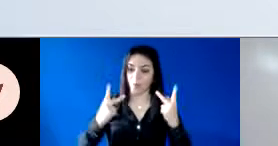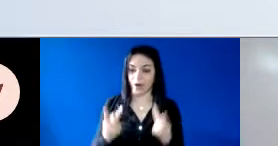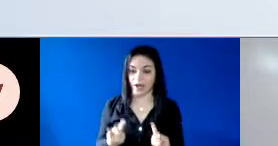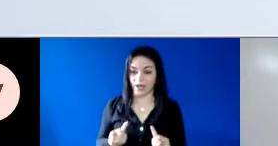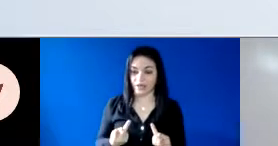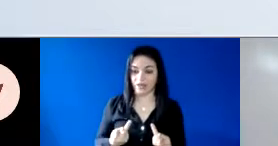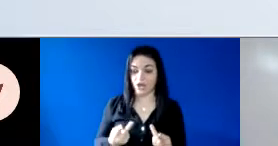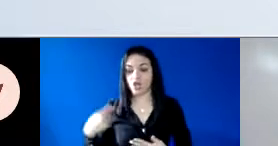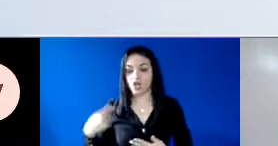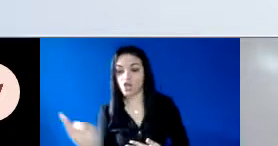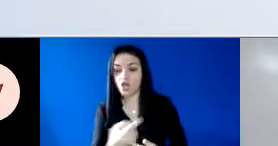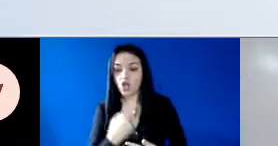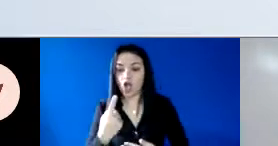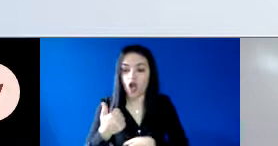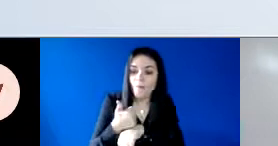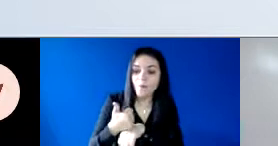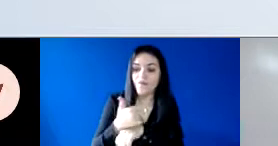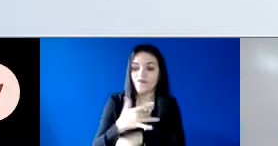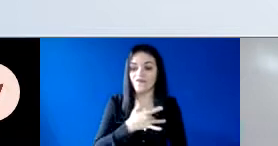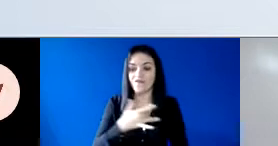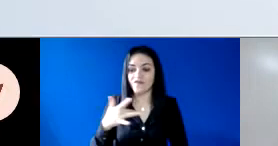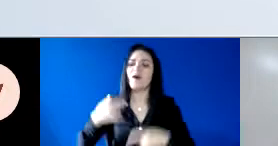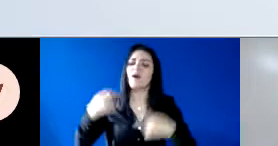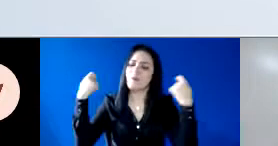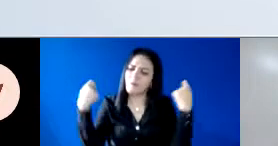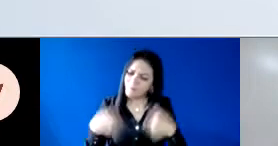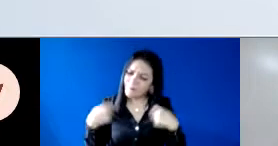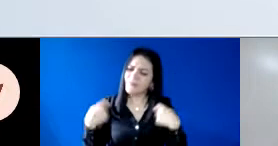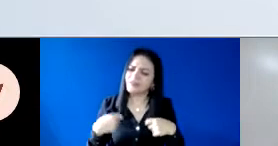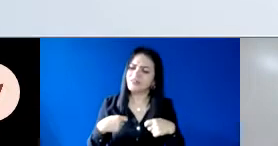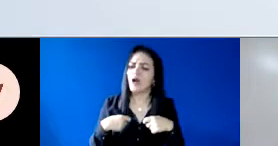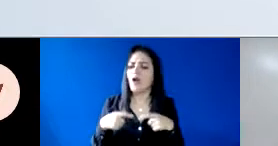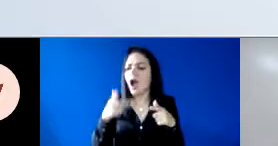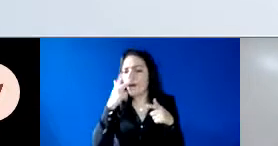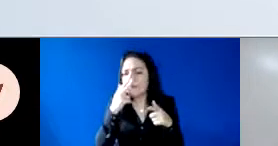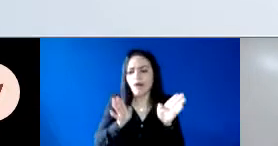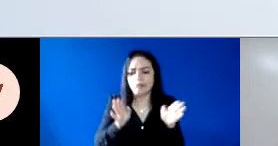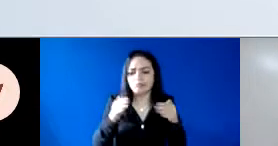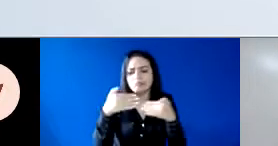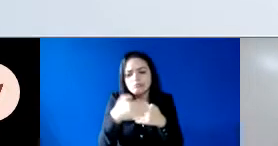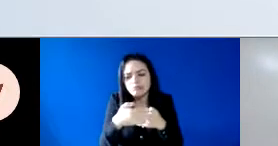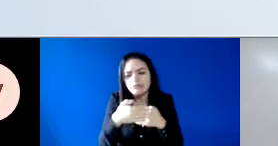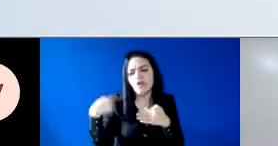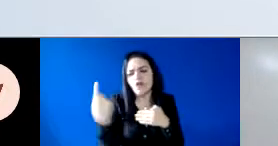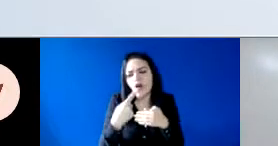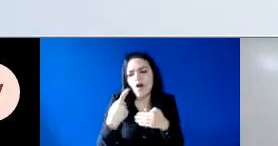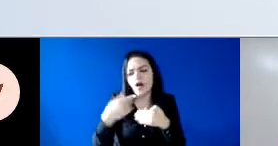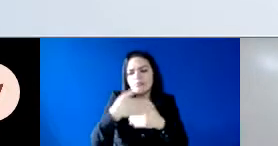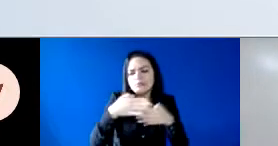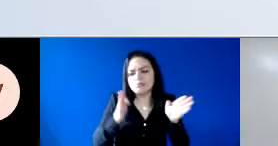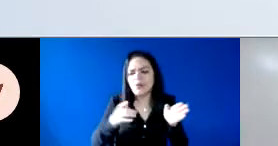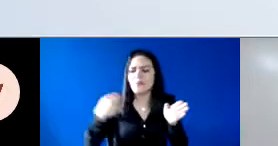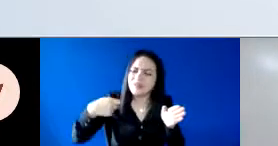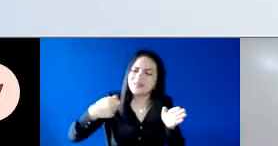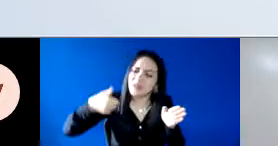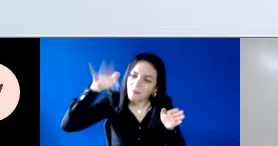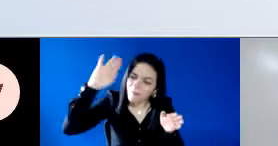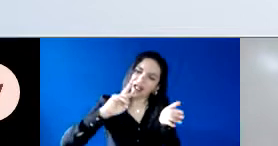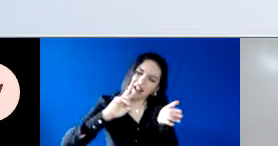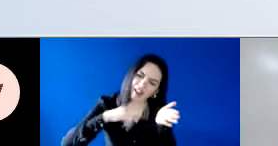nós, profissionais de saúde, precisamos sair da nossa caixinha biomédica, nós precisamos passar a ler mais os